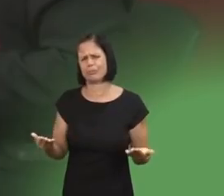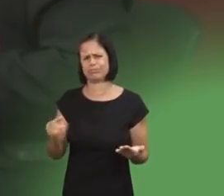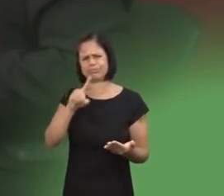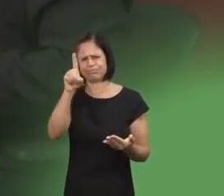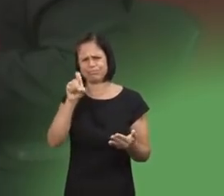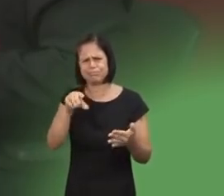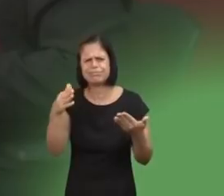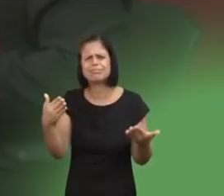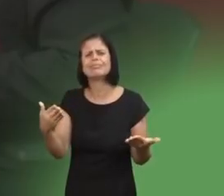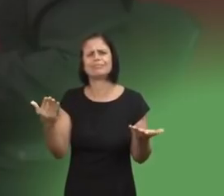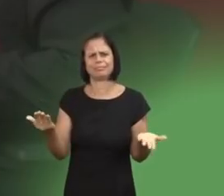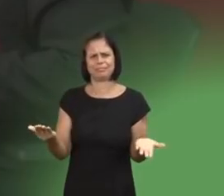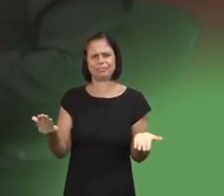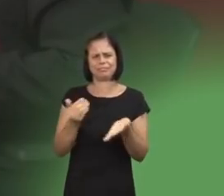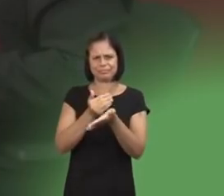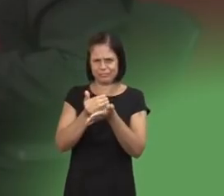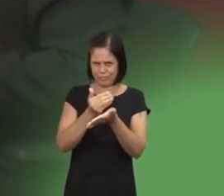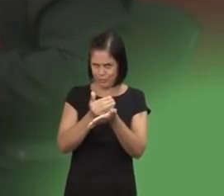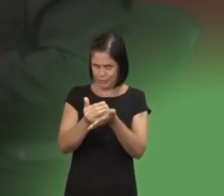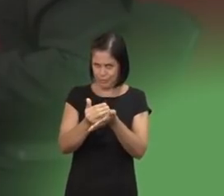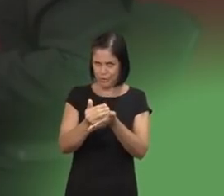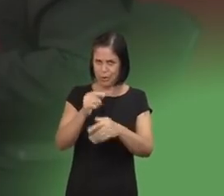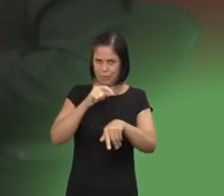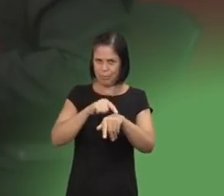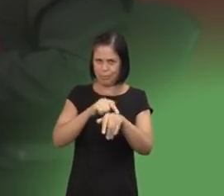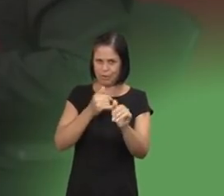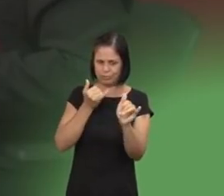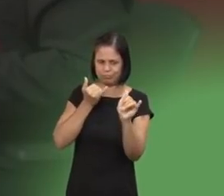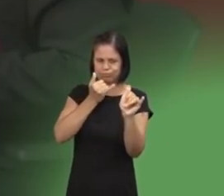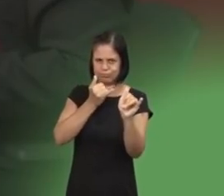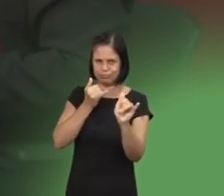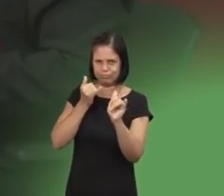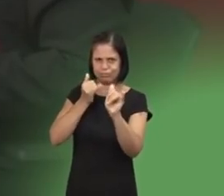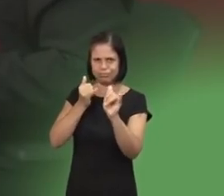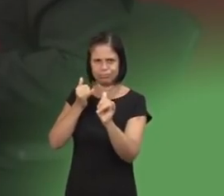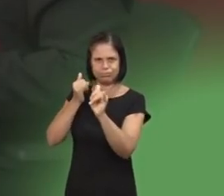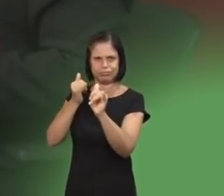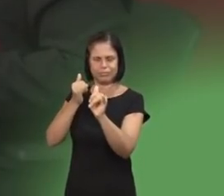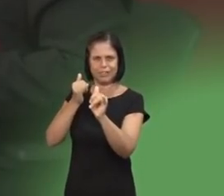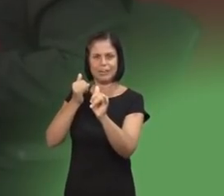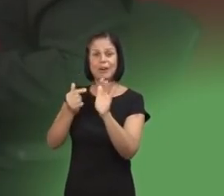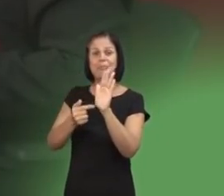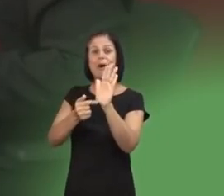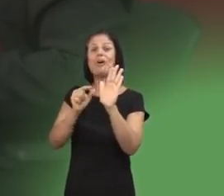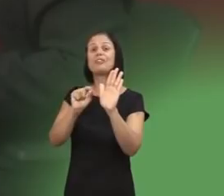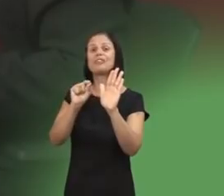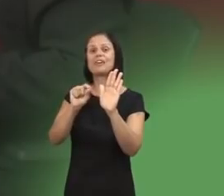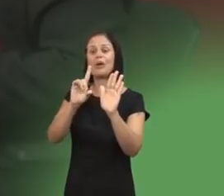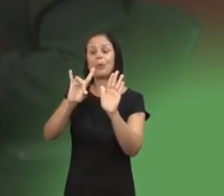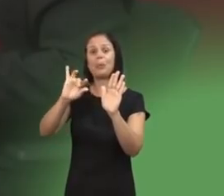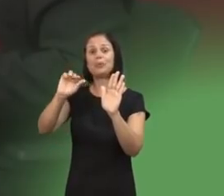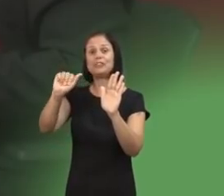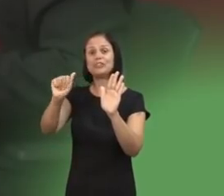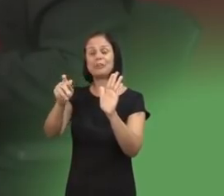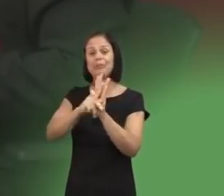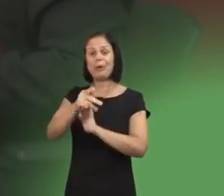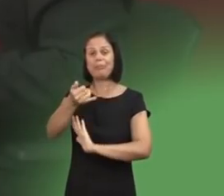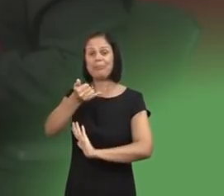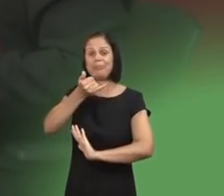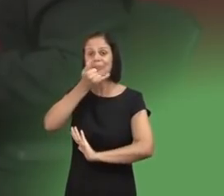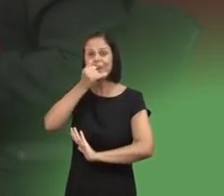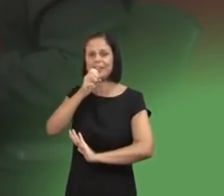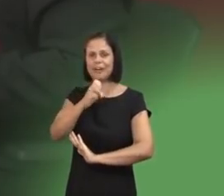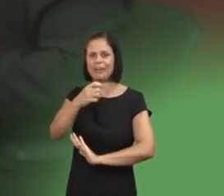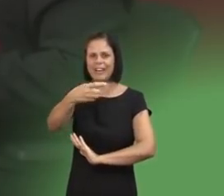isso? Para começar, o toque das trombetas era o anúncio de que o dia da expiação